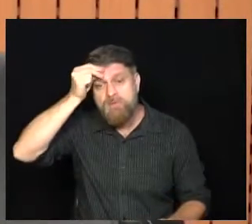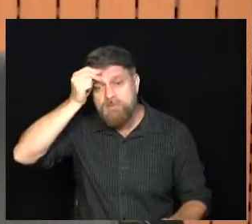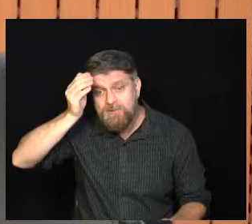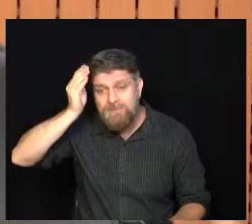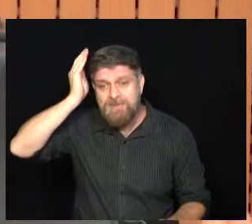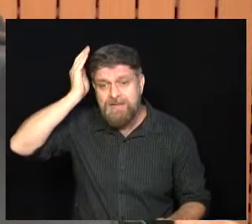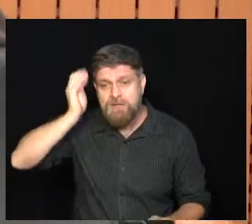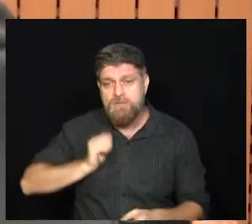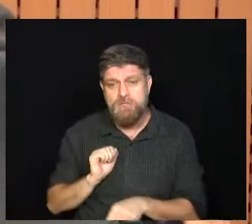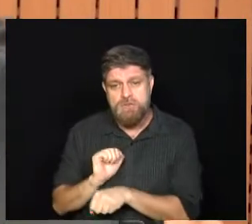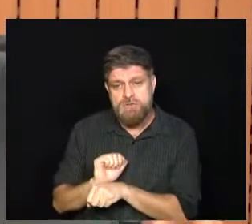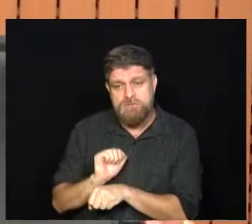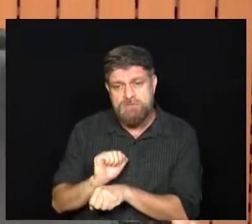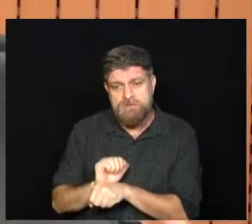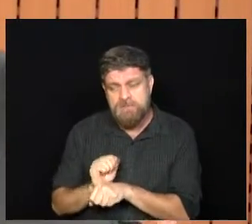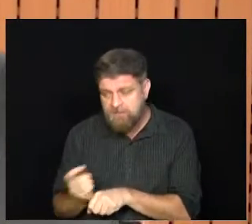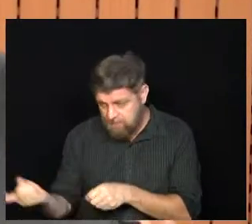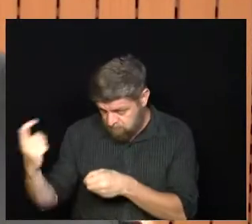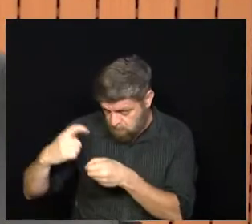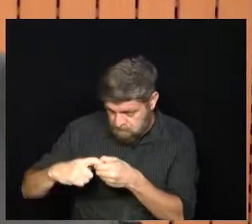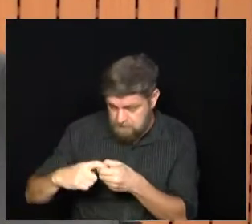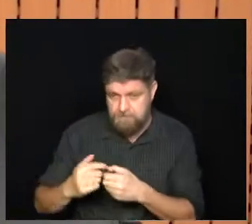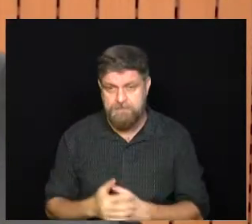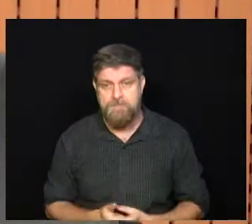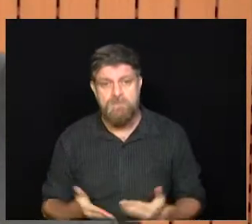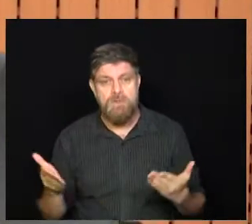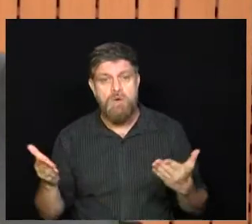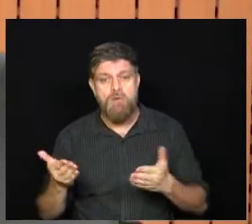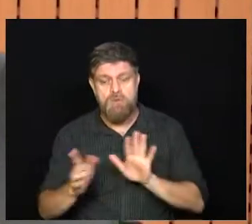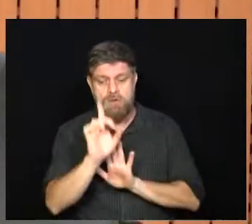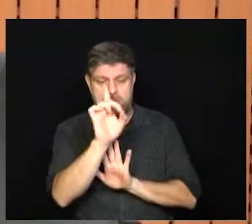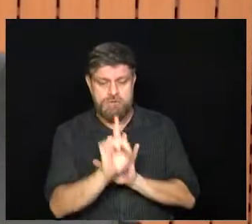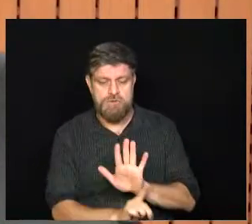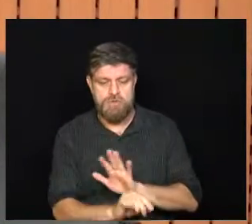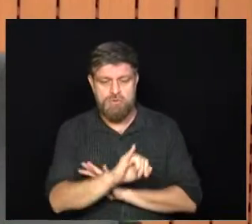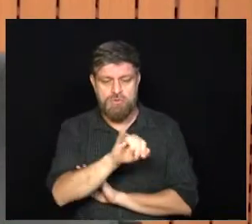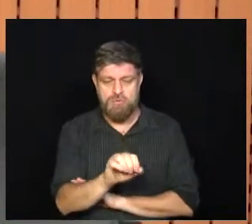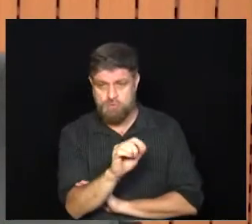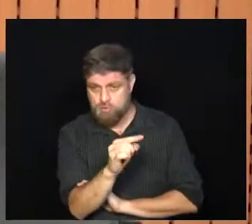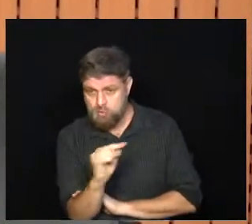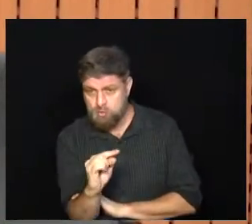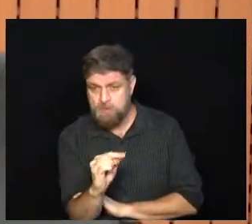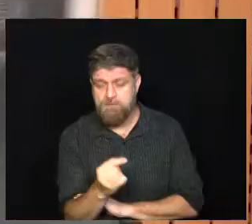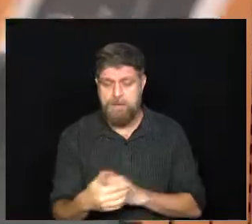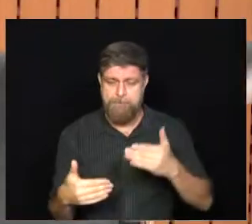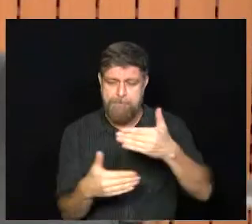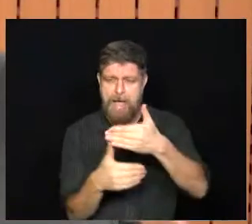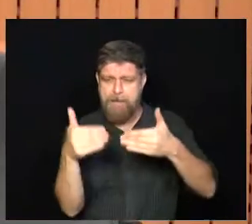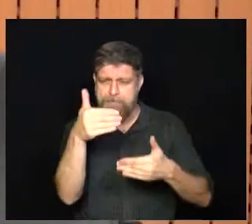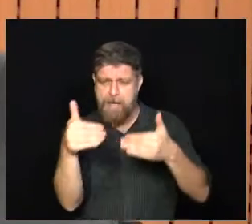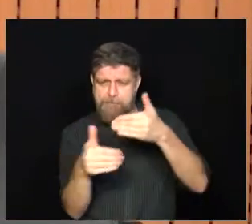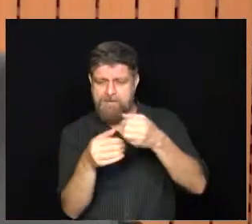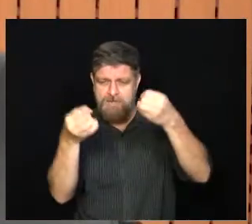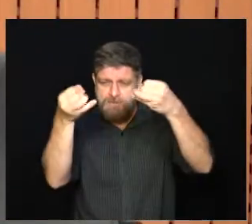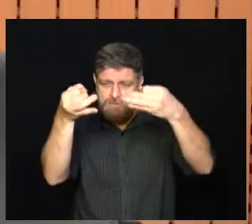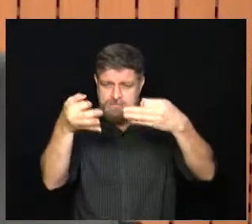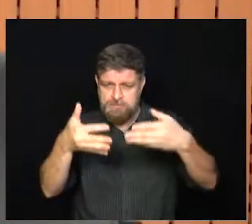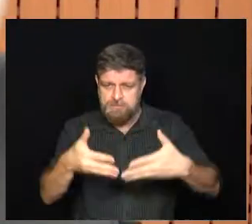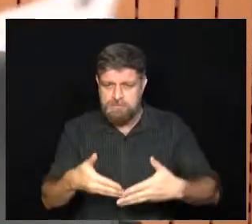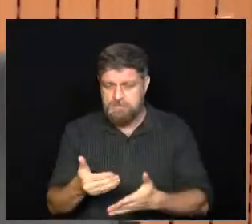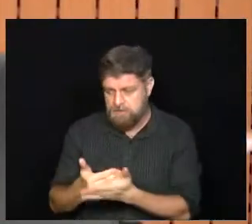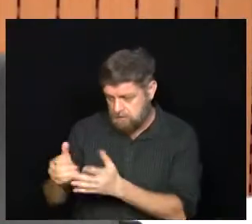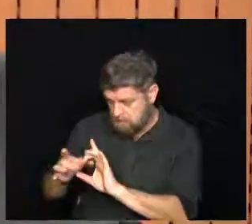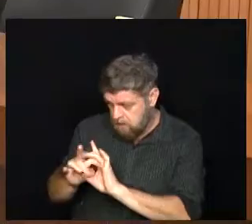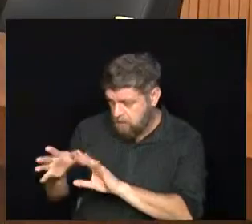aguardamos. Enquanto isso, então, nós passamos ao nosso diretor João Carlos, que vai aí fazer as apresentações. Pode estar com a palavra,